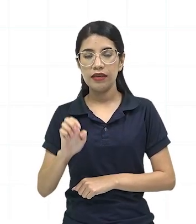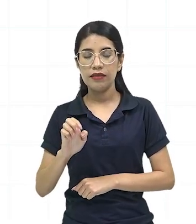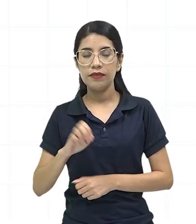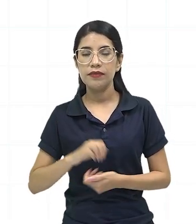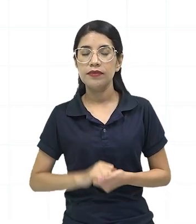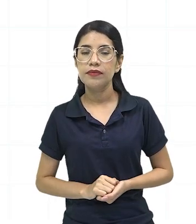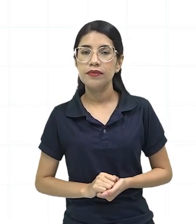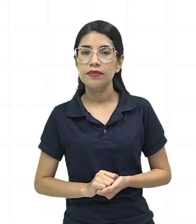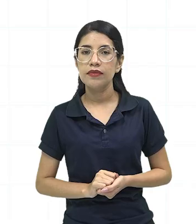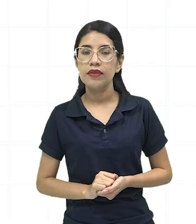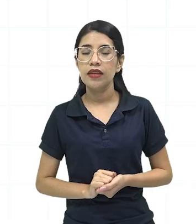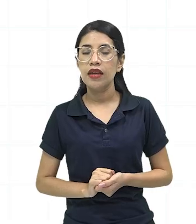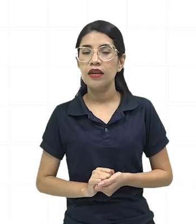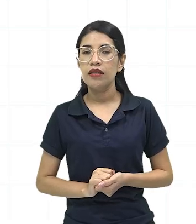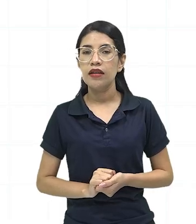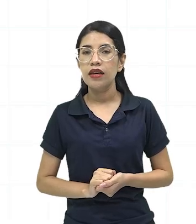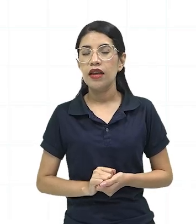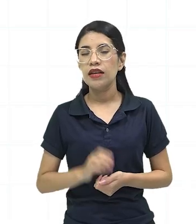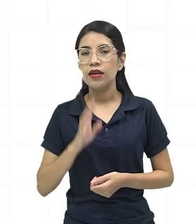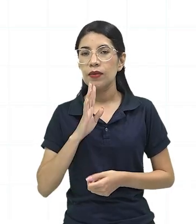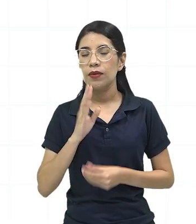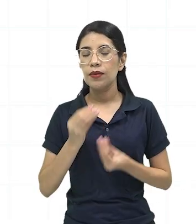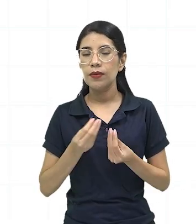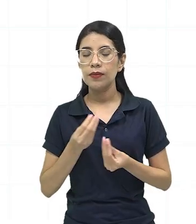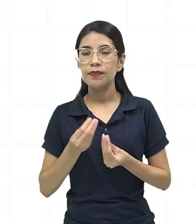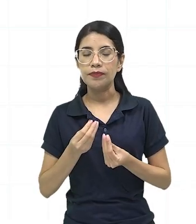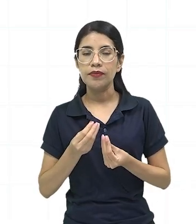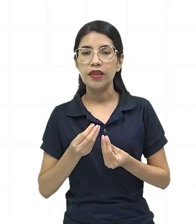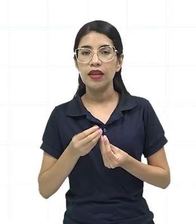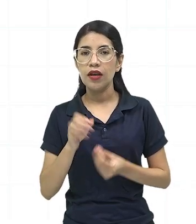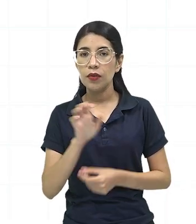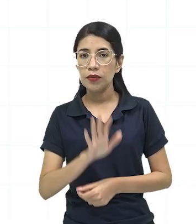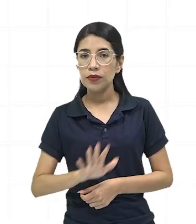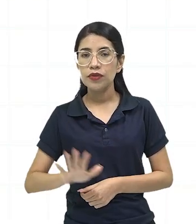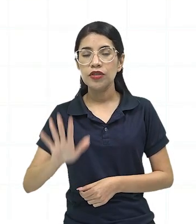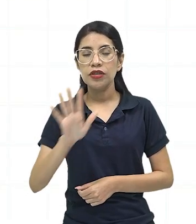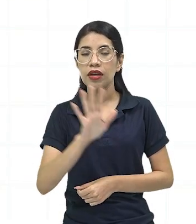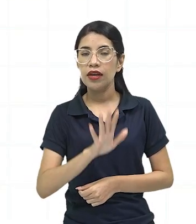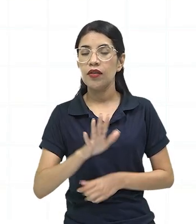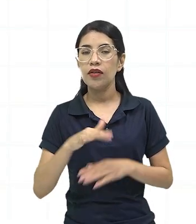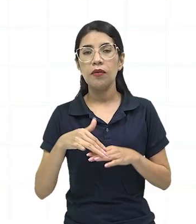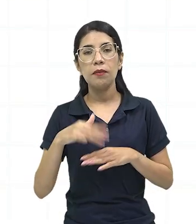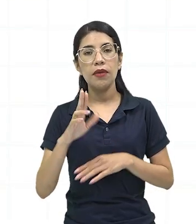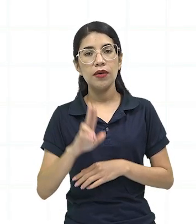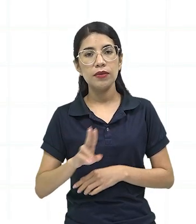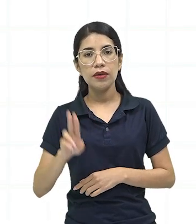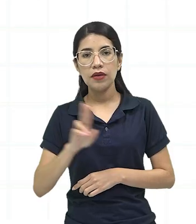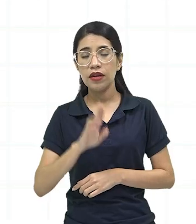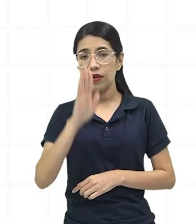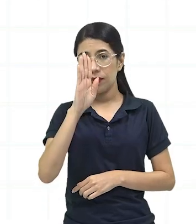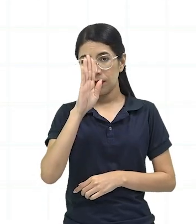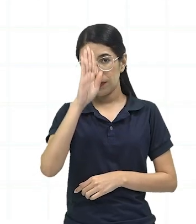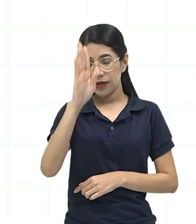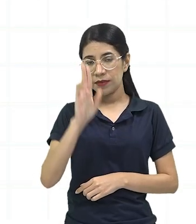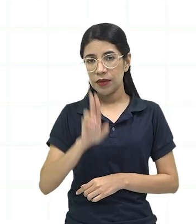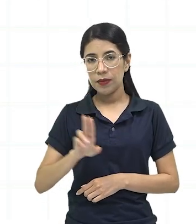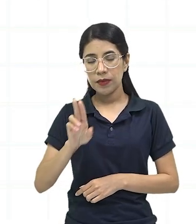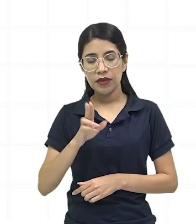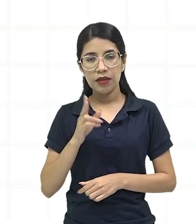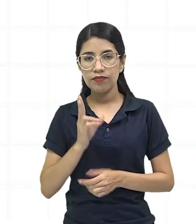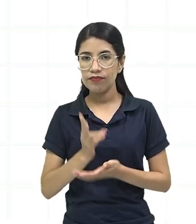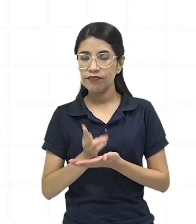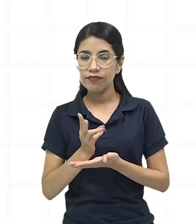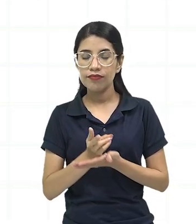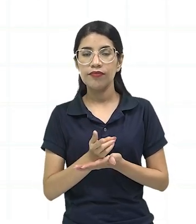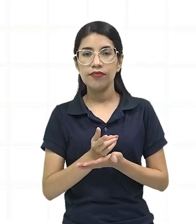que ele é conhecido assim como universal, porque é o mais utilizado, é o principal, ele é utilizado com bastante